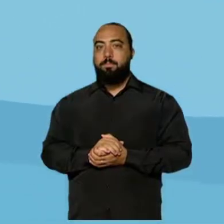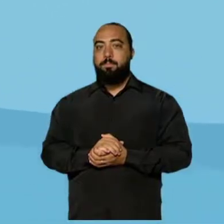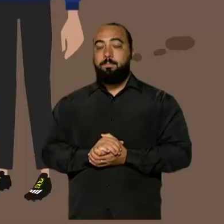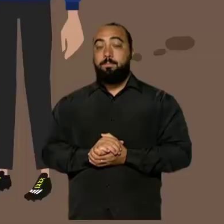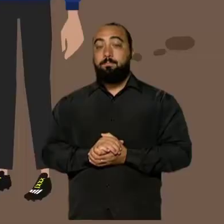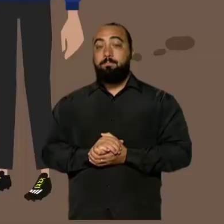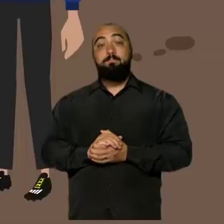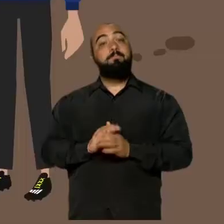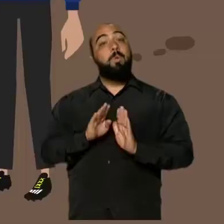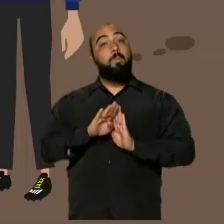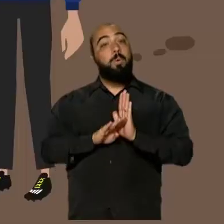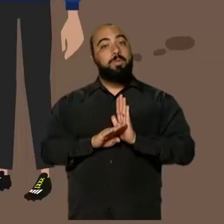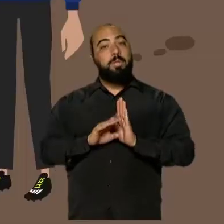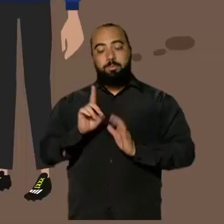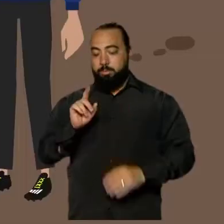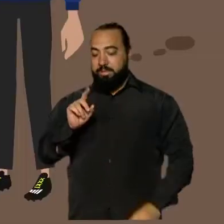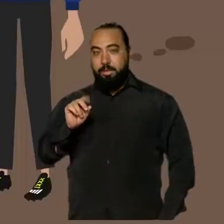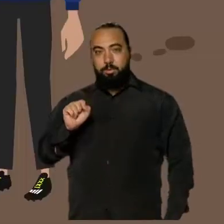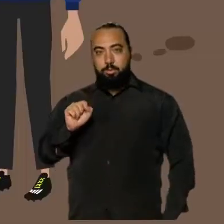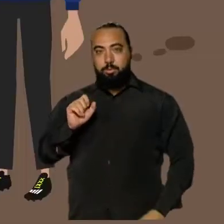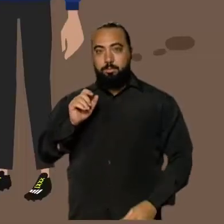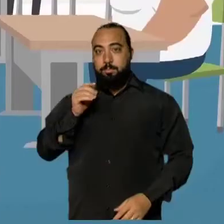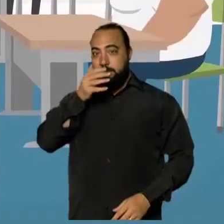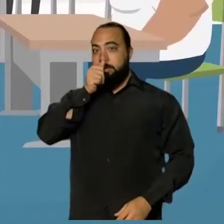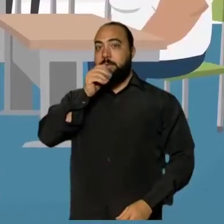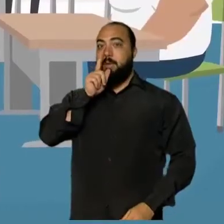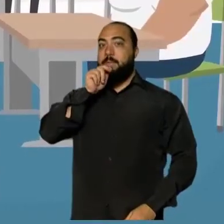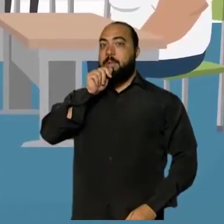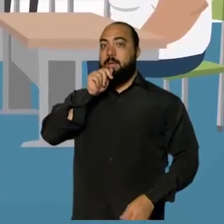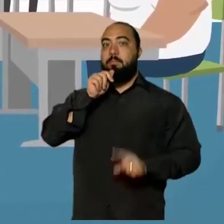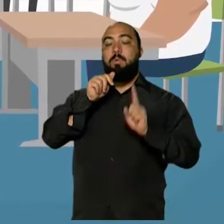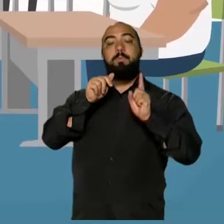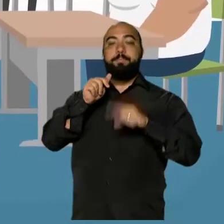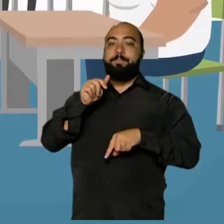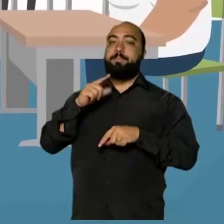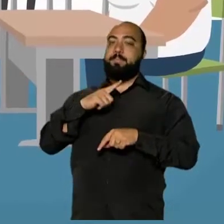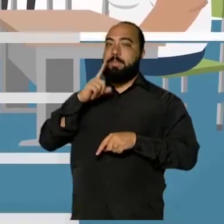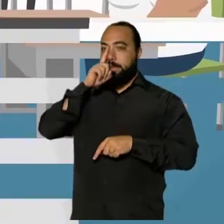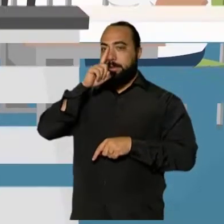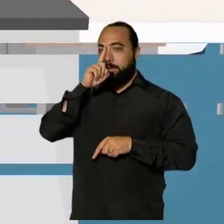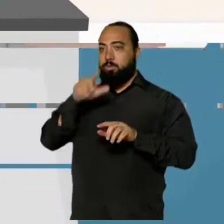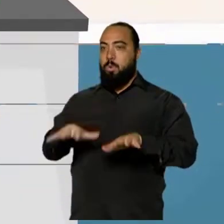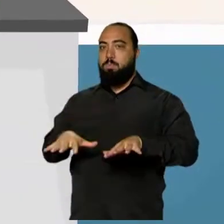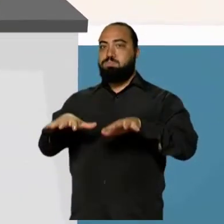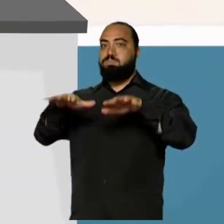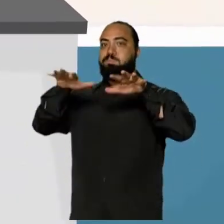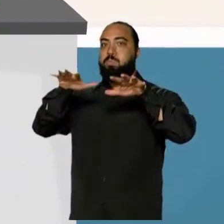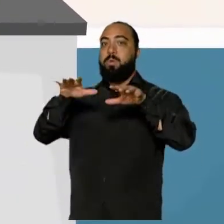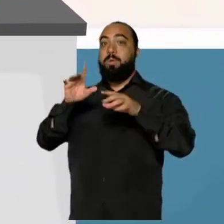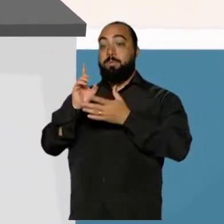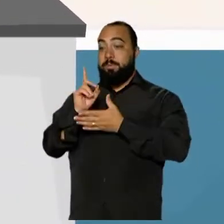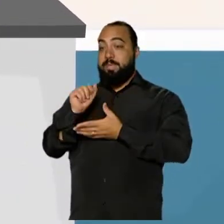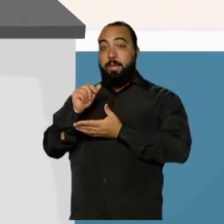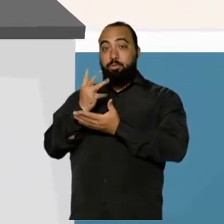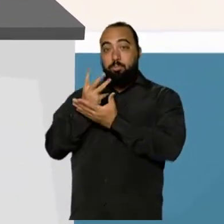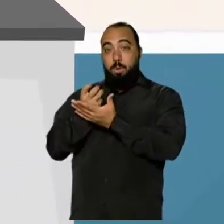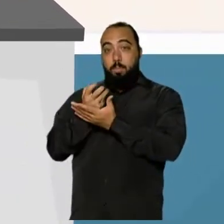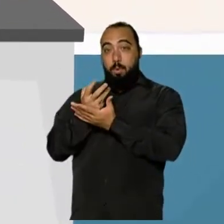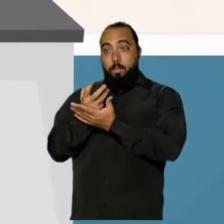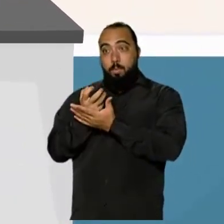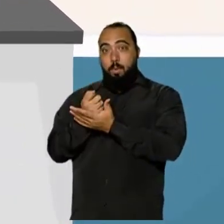O projeto Dados à Prova d'Água busca monitorar riscos de inundações e alagamentos, com dados registrados